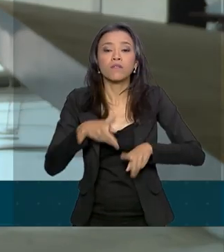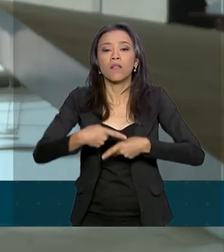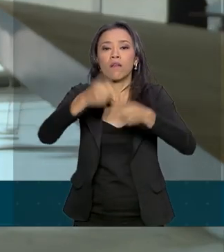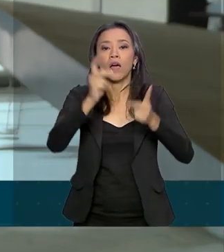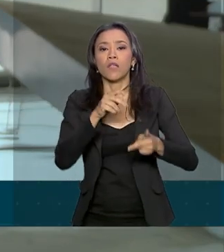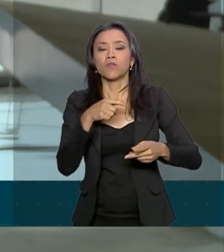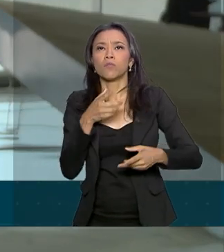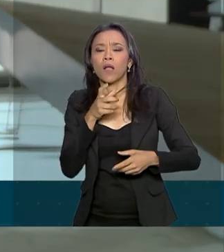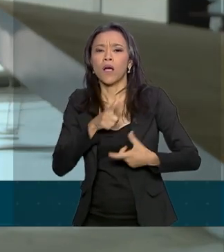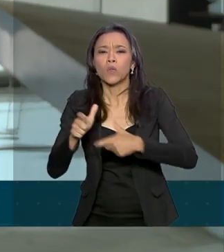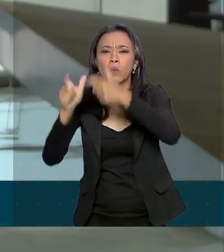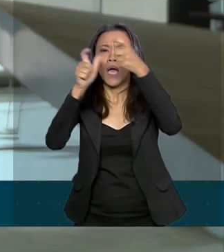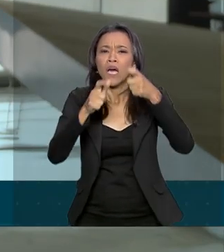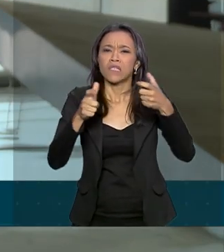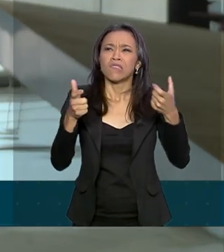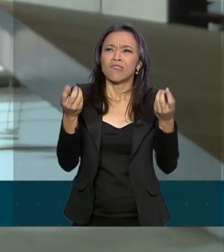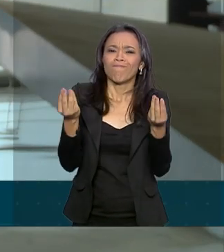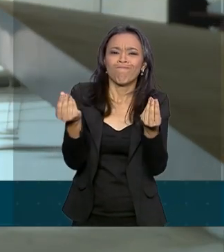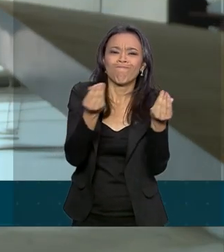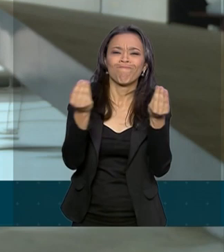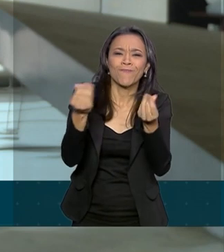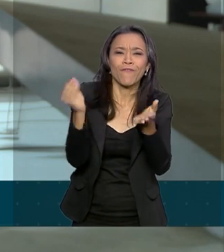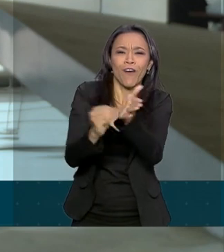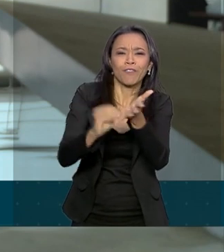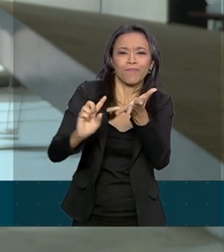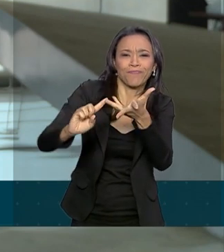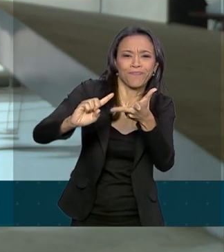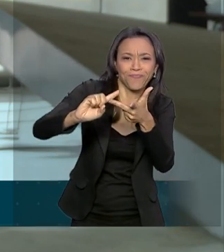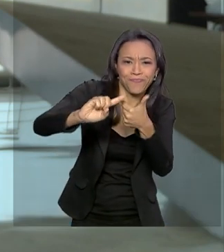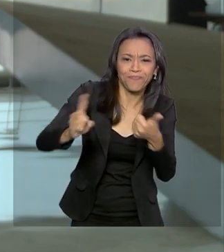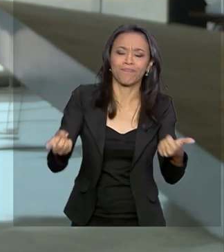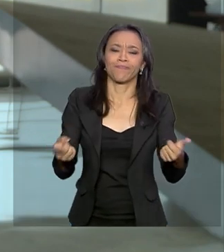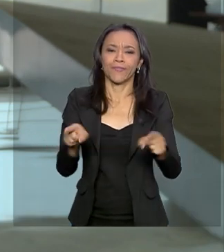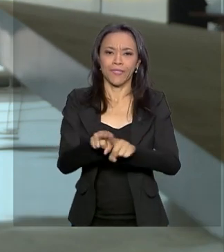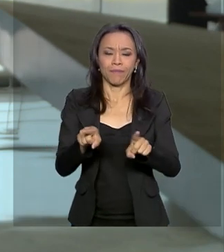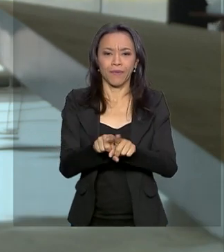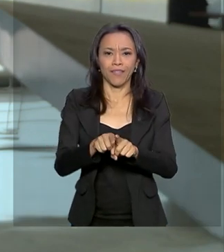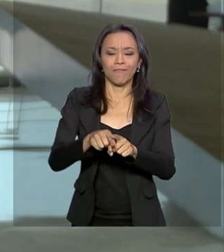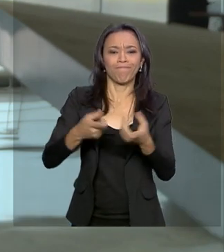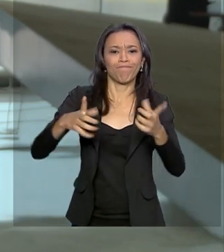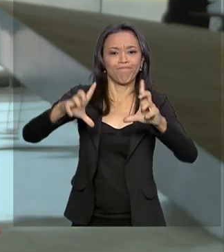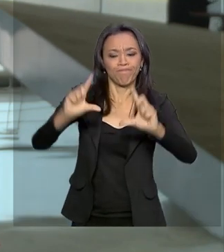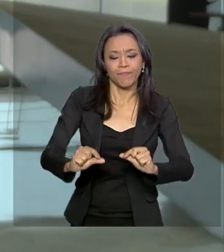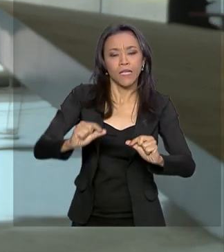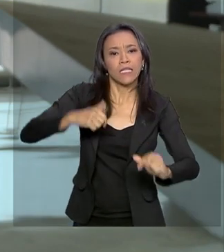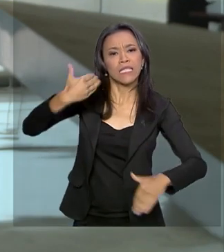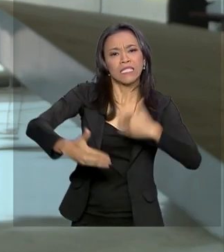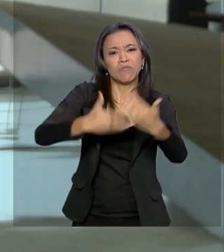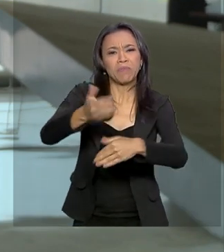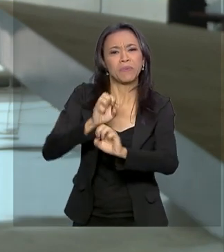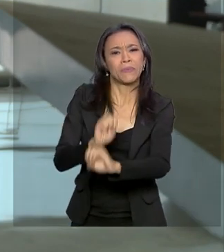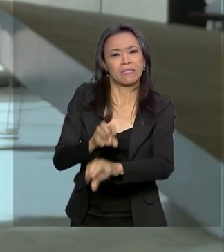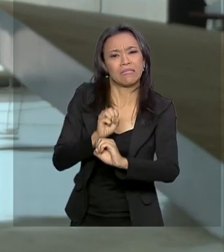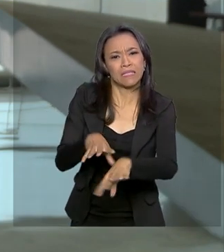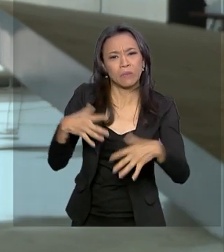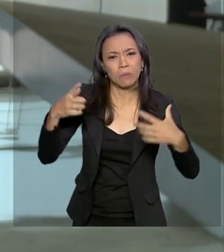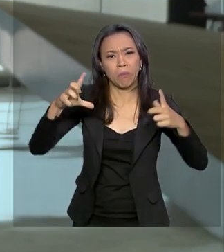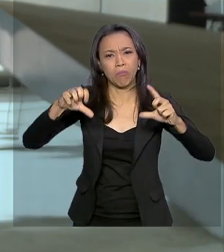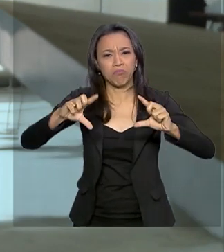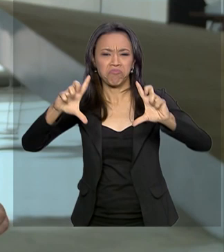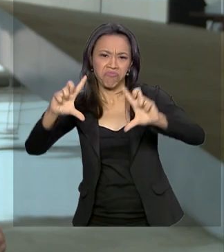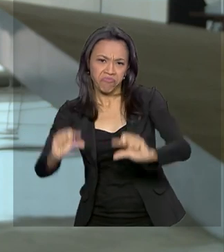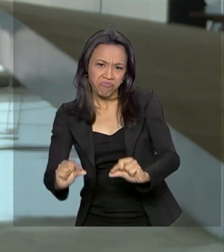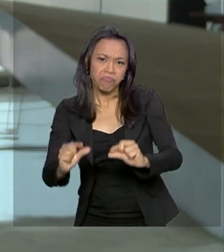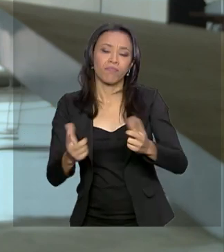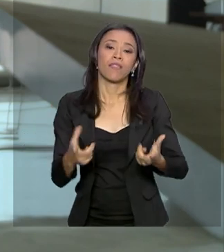apresentam situações de vulnerabilidade social e baixos índices de desenvolvimento da educação básica. Os estados